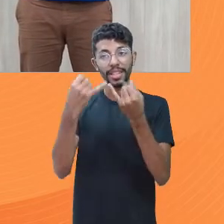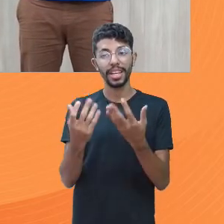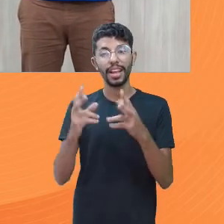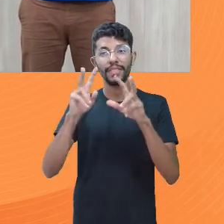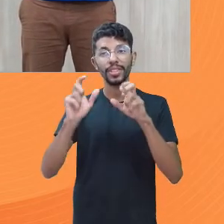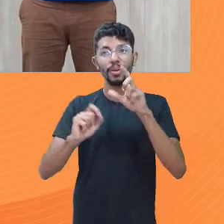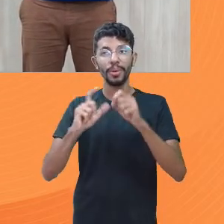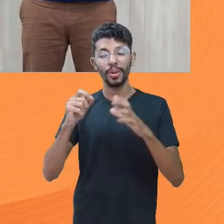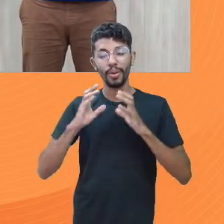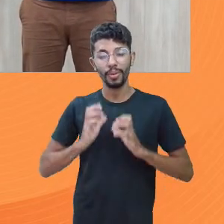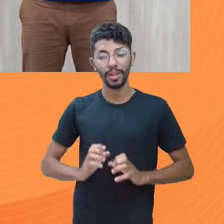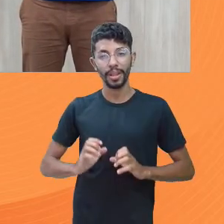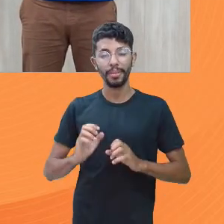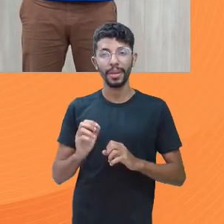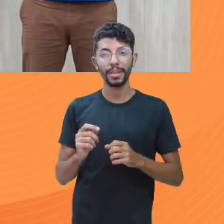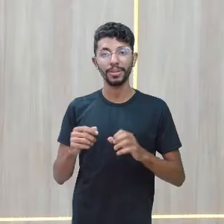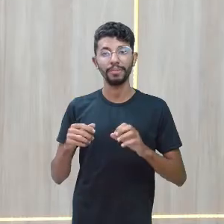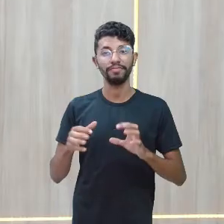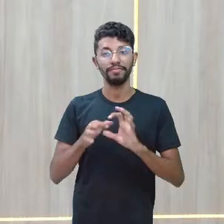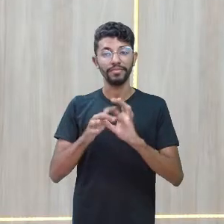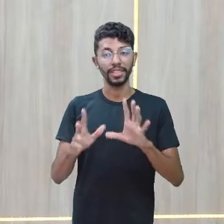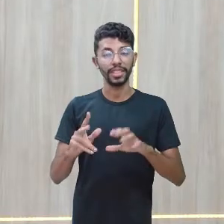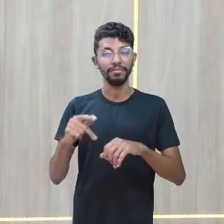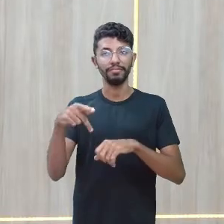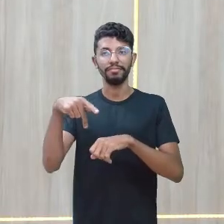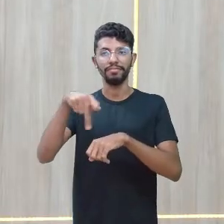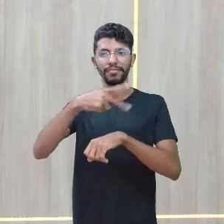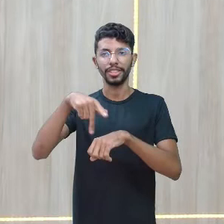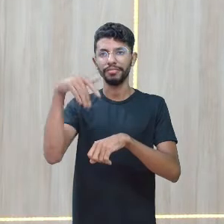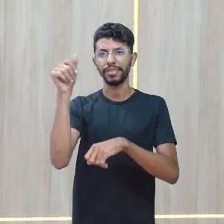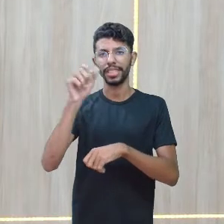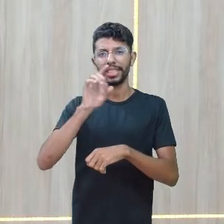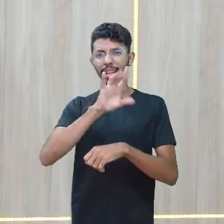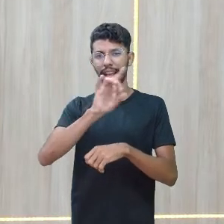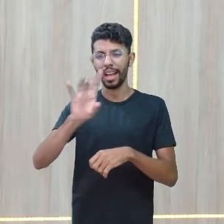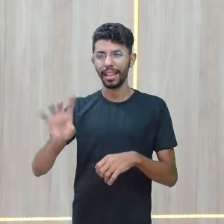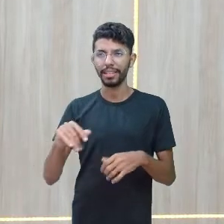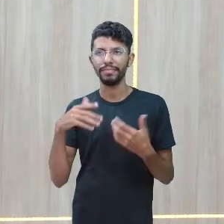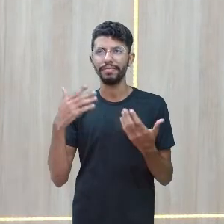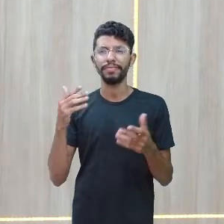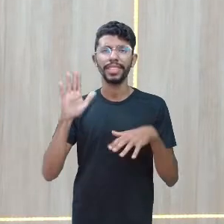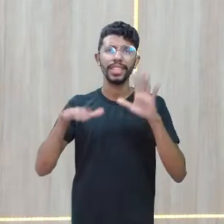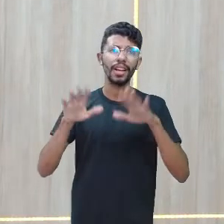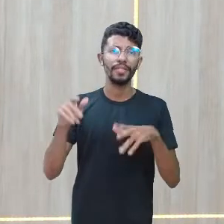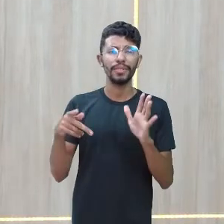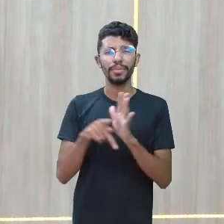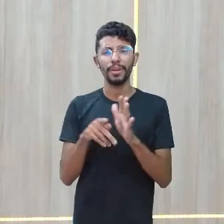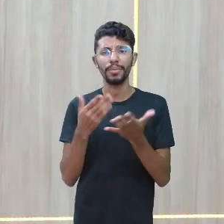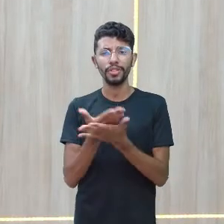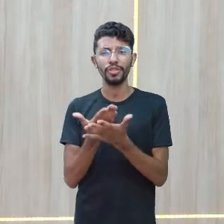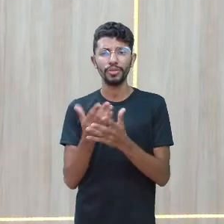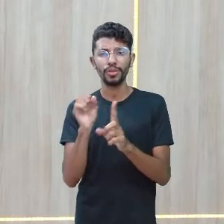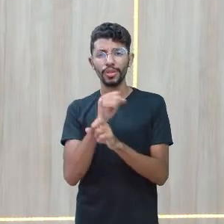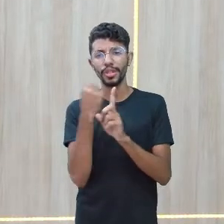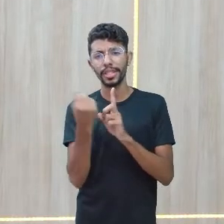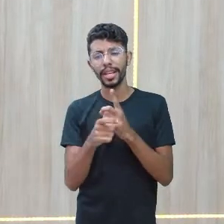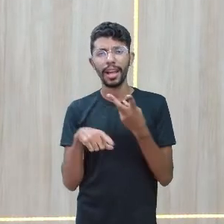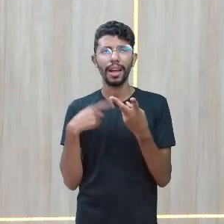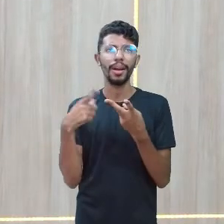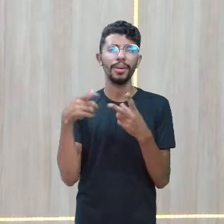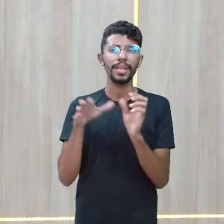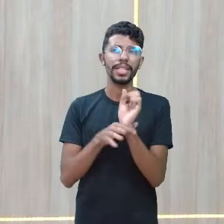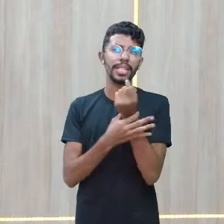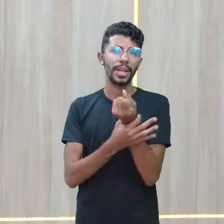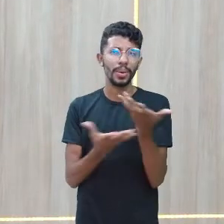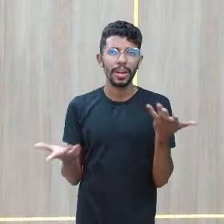cada nacionalidade de forma geral. Talvez para estudos sociais, para questão de segurança, né? de